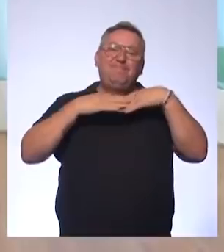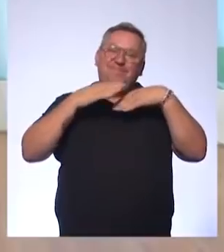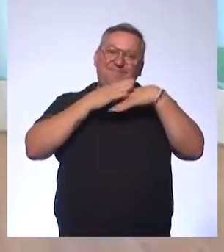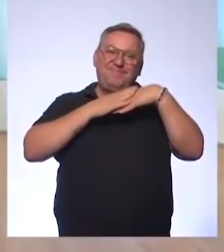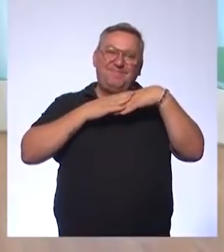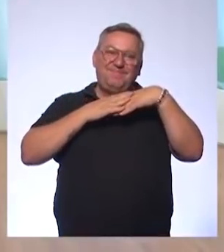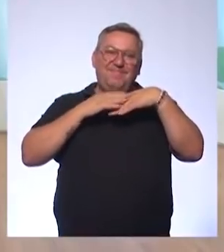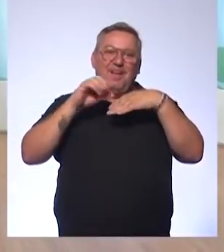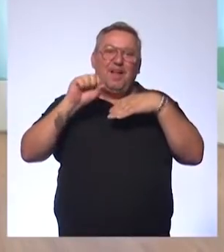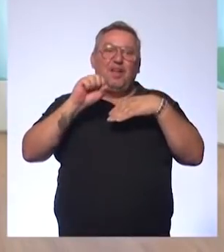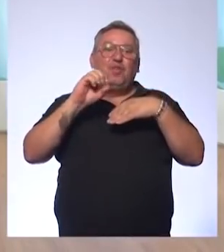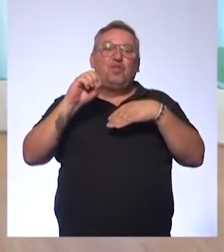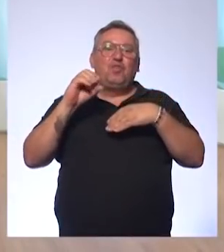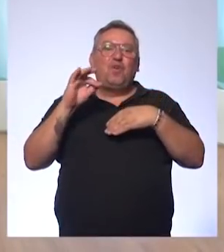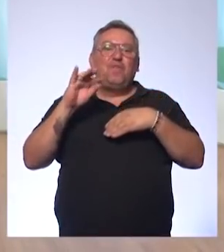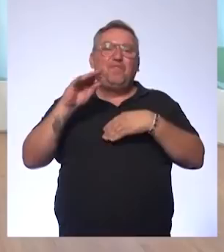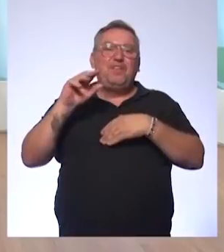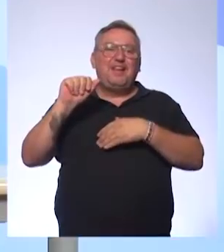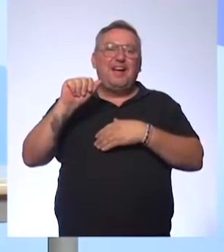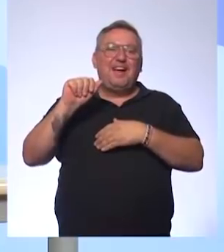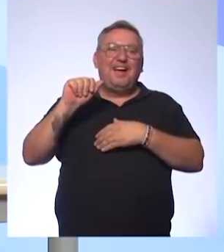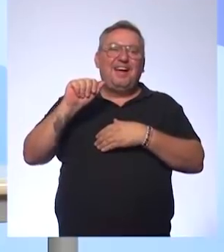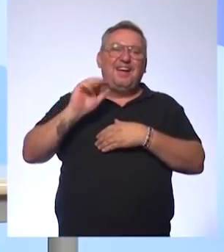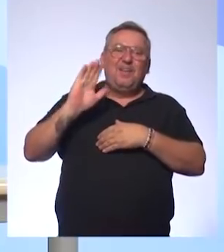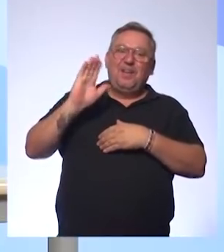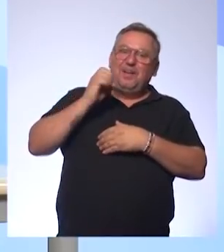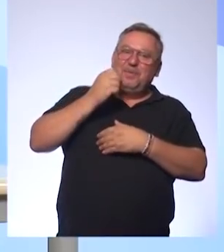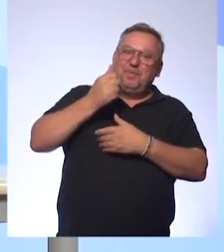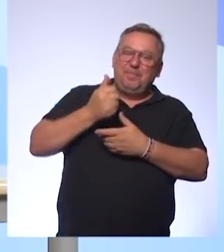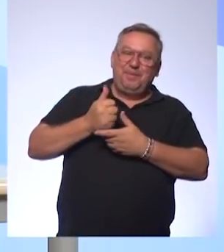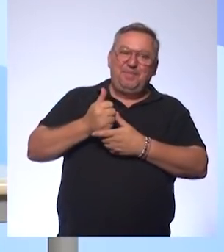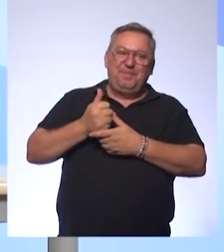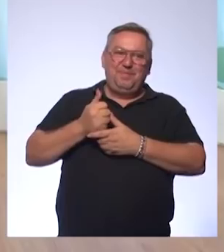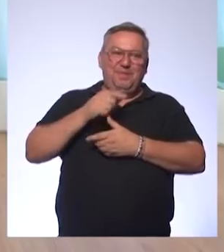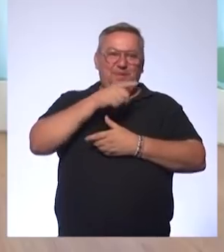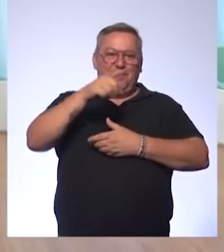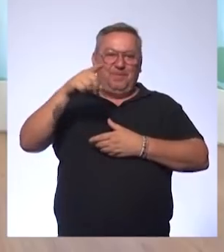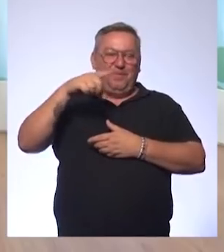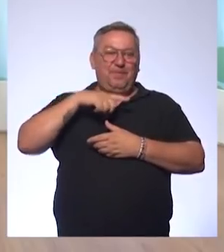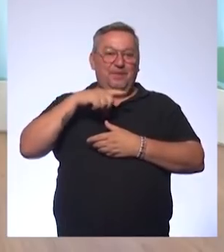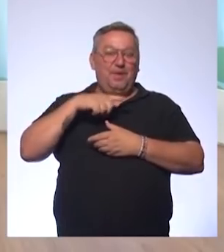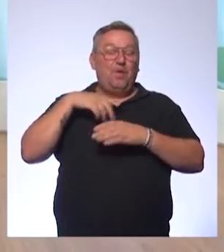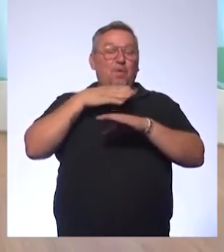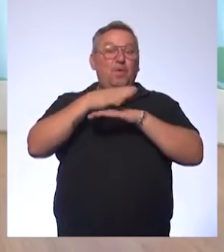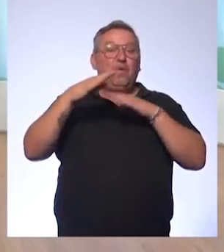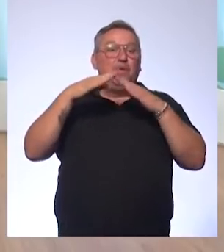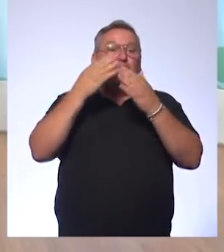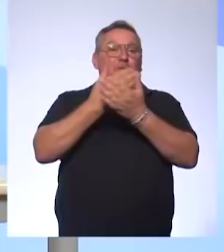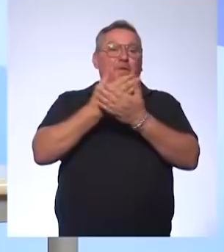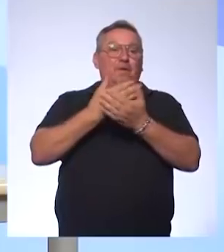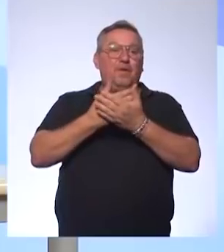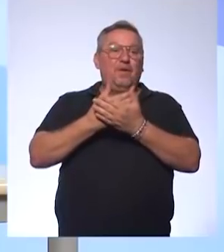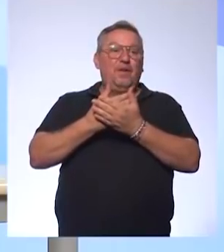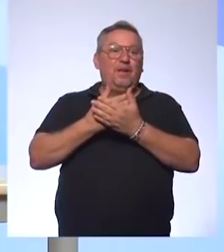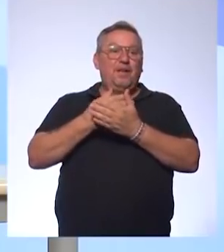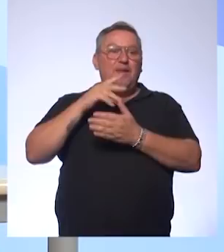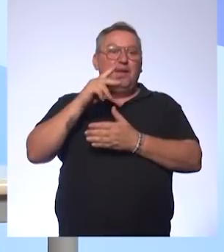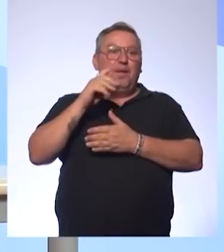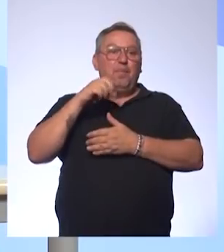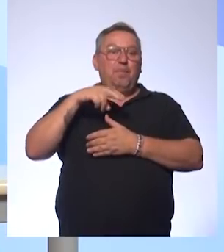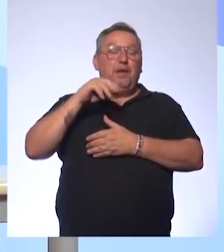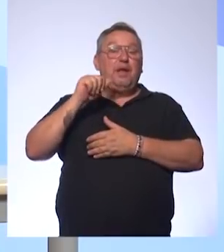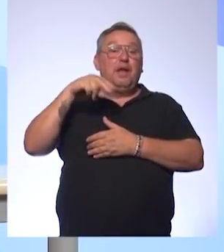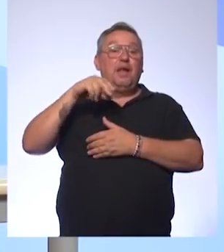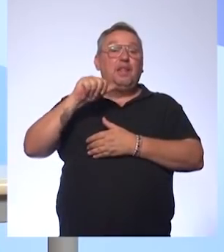aluna, Sofia. Tudo bem, Sofia? Tudo. Você veio de qual escola? Eu venho da escola Ana Siqueira